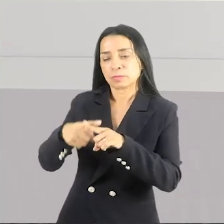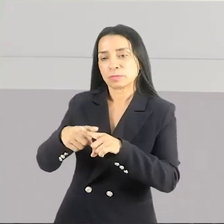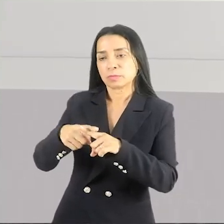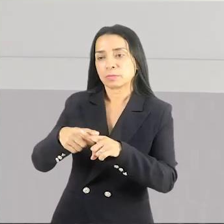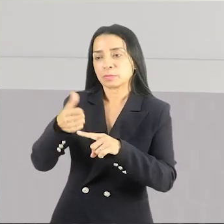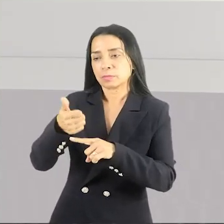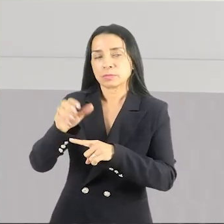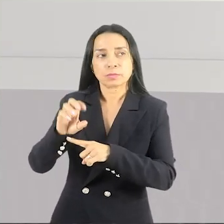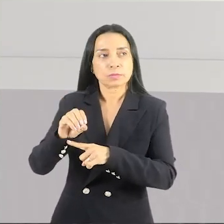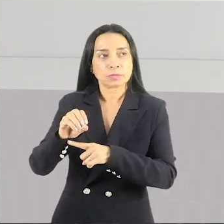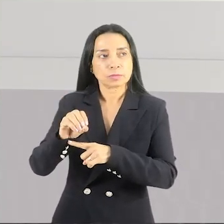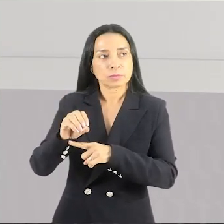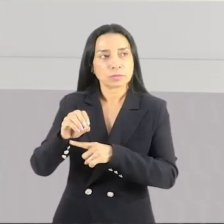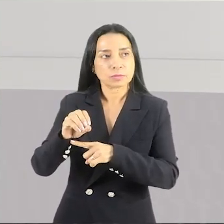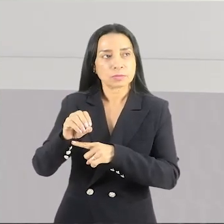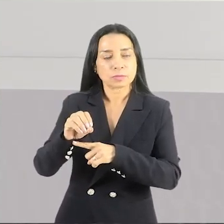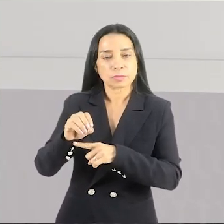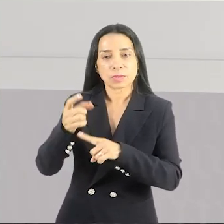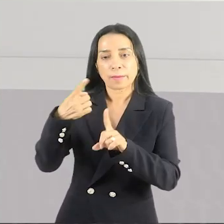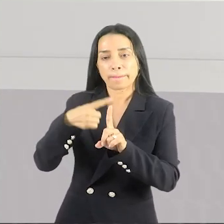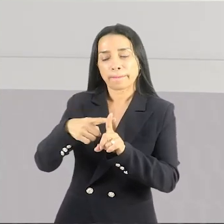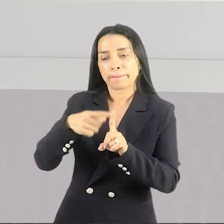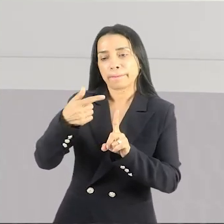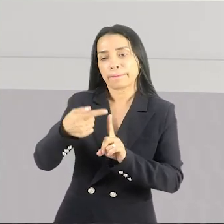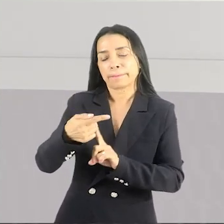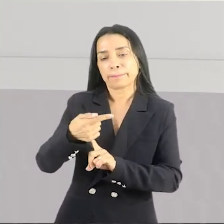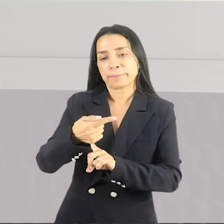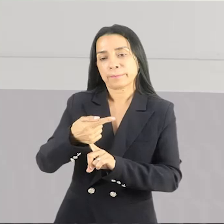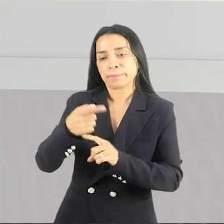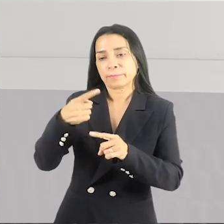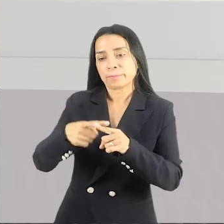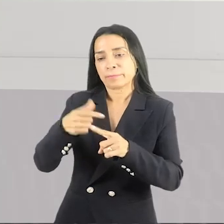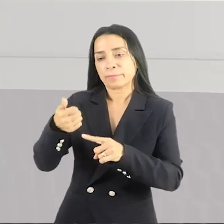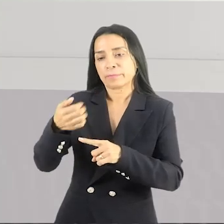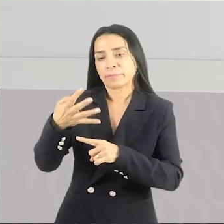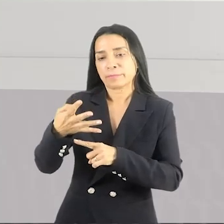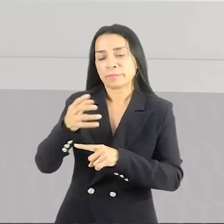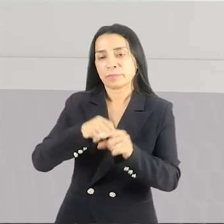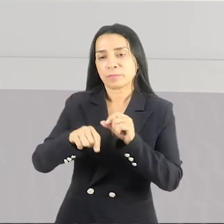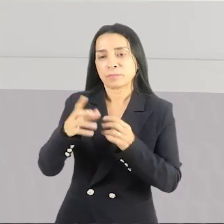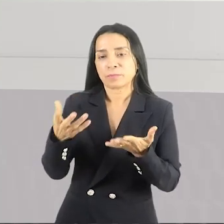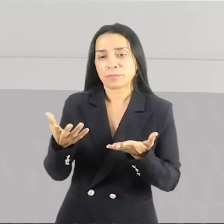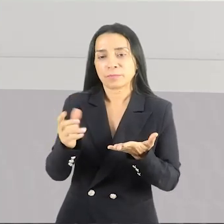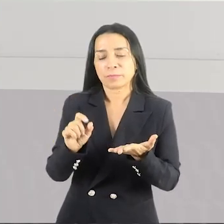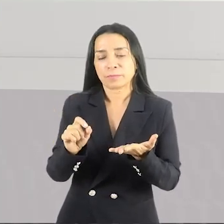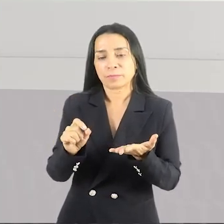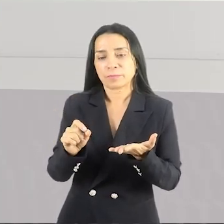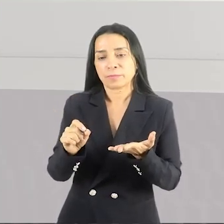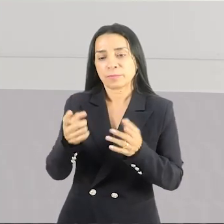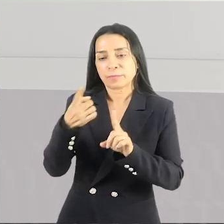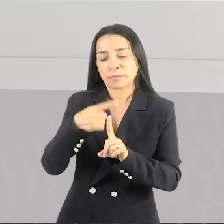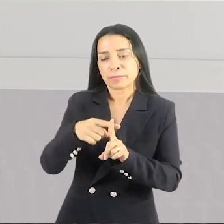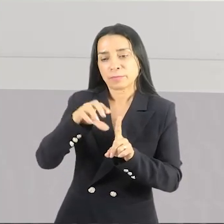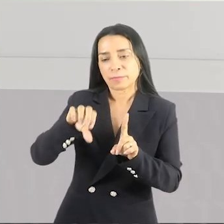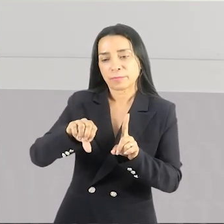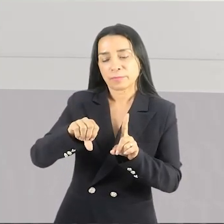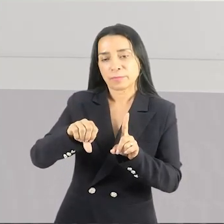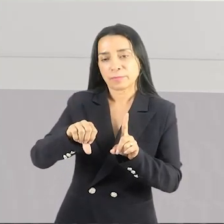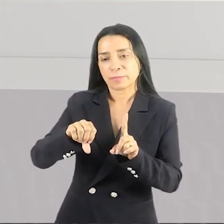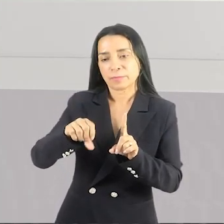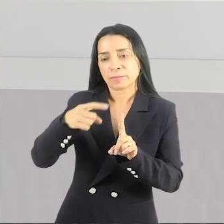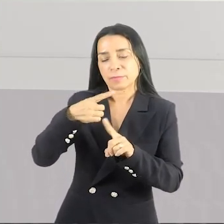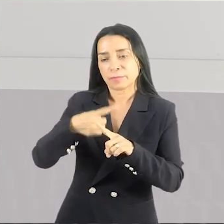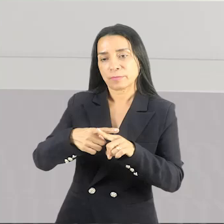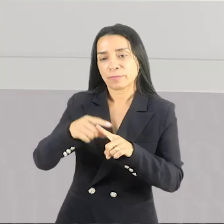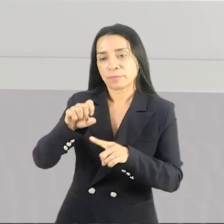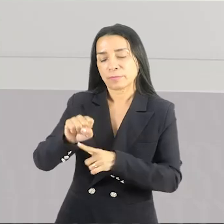multiplicado por 10, mais 7 vezes 14, mais 9